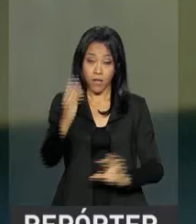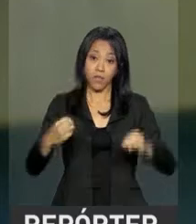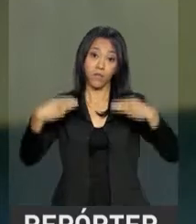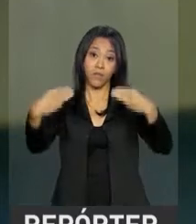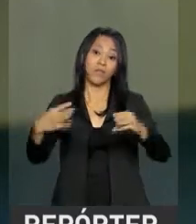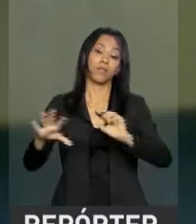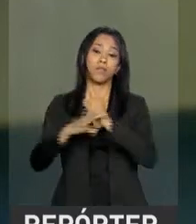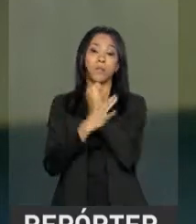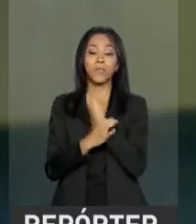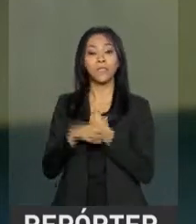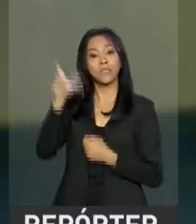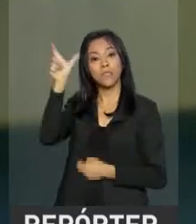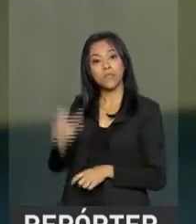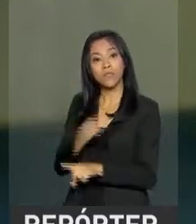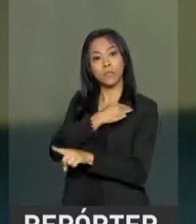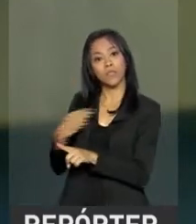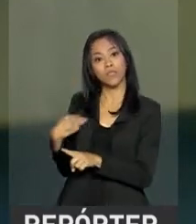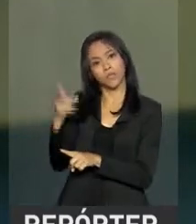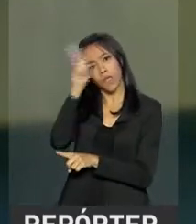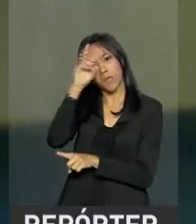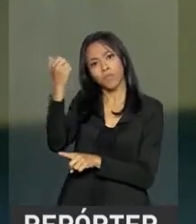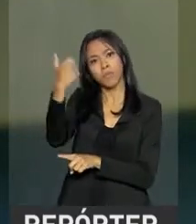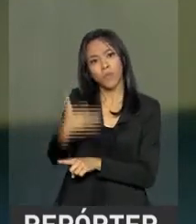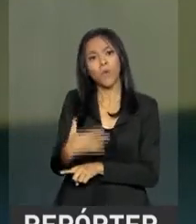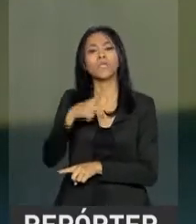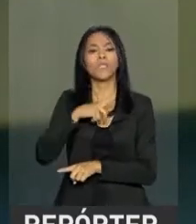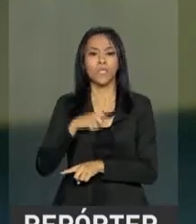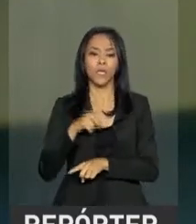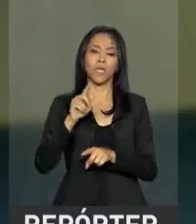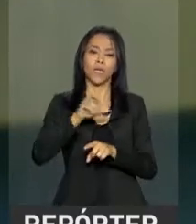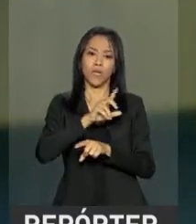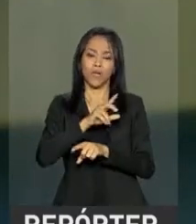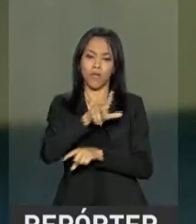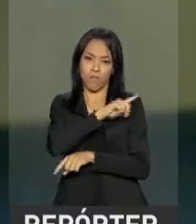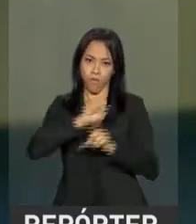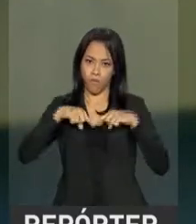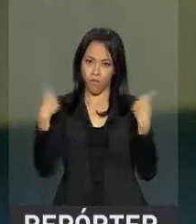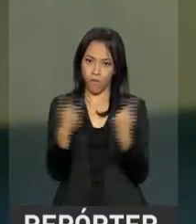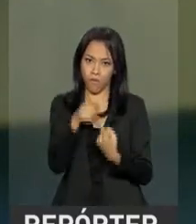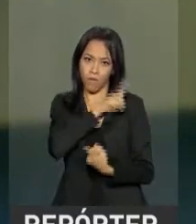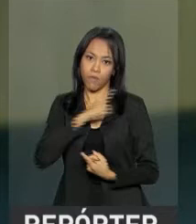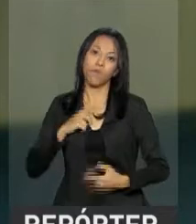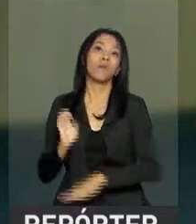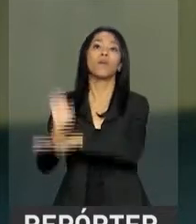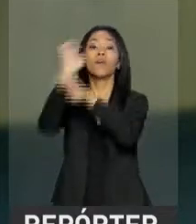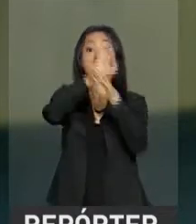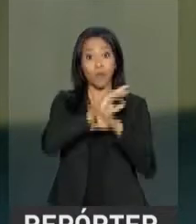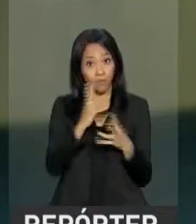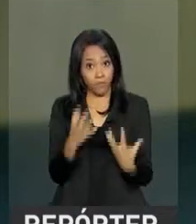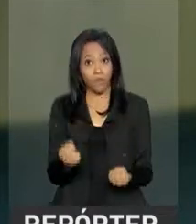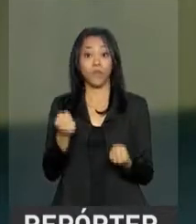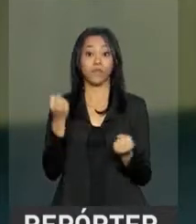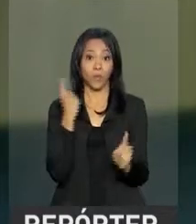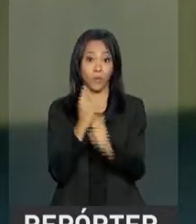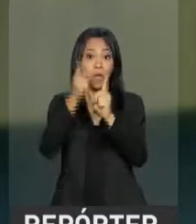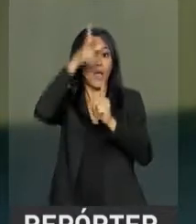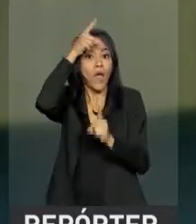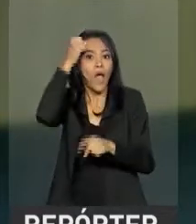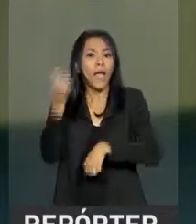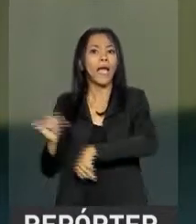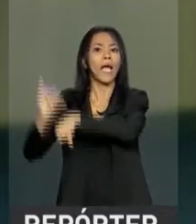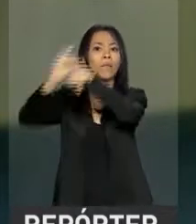Pública, Raul Jungmann, lembrou que tem se reunido com governadores e vai se encontrar com prefeitos de capitais para discutir